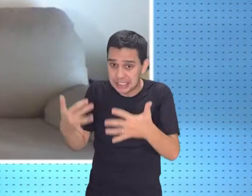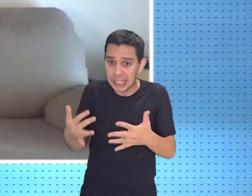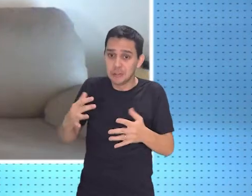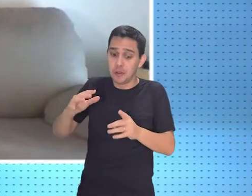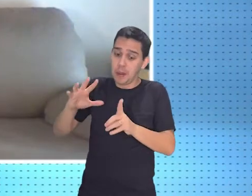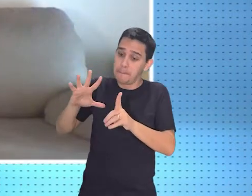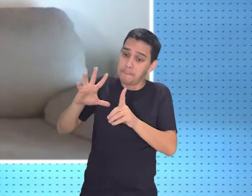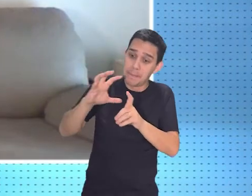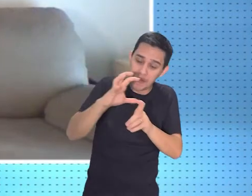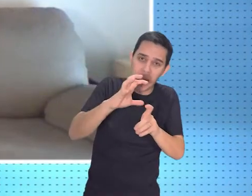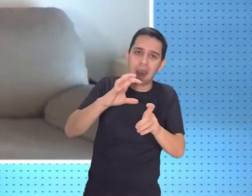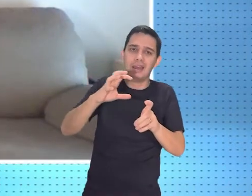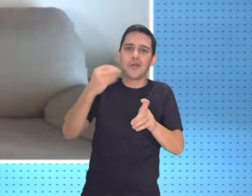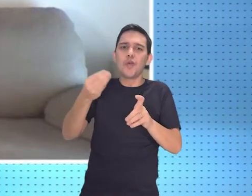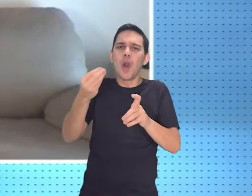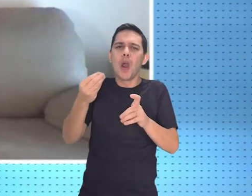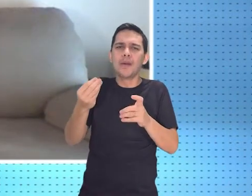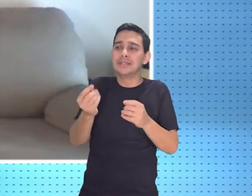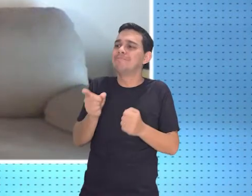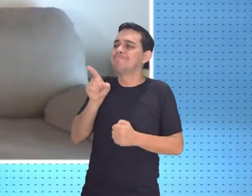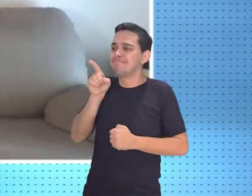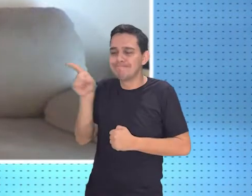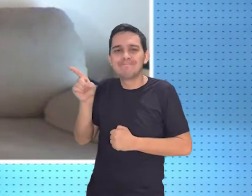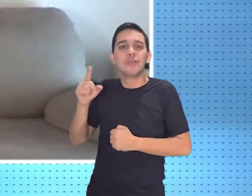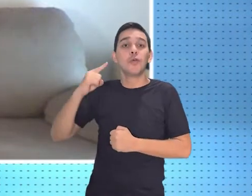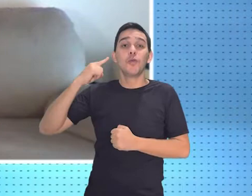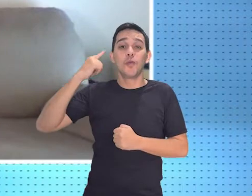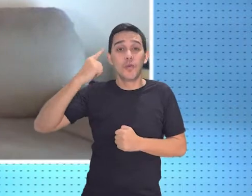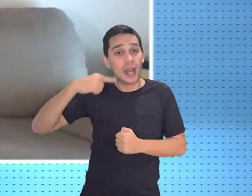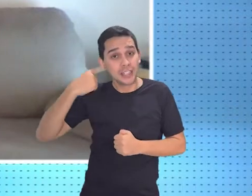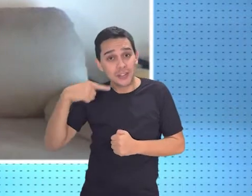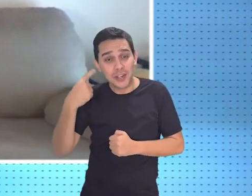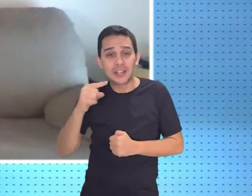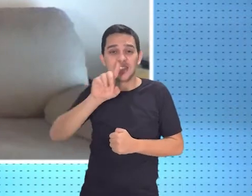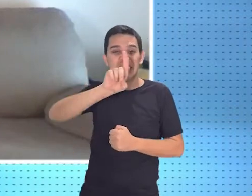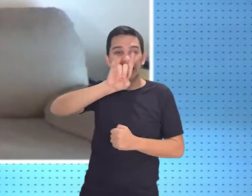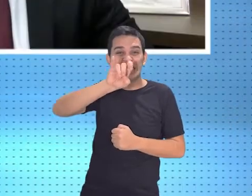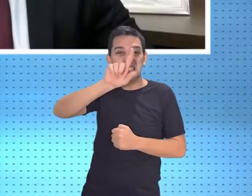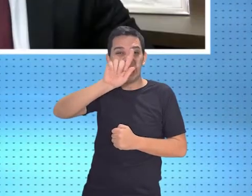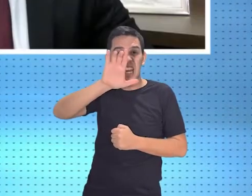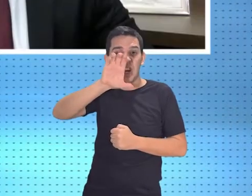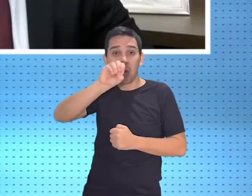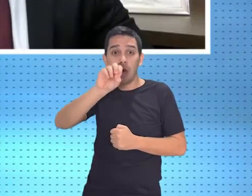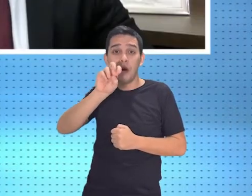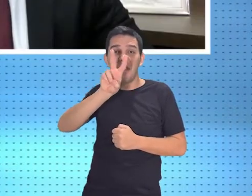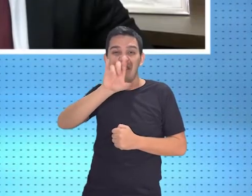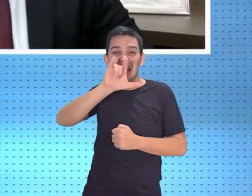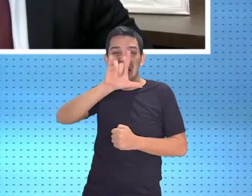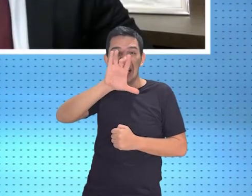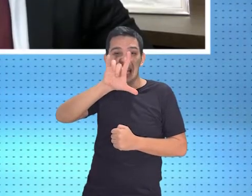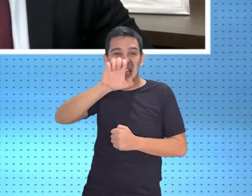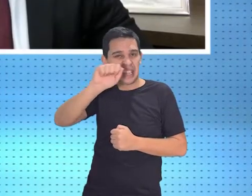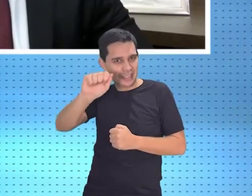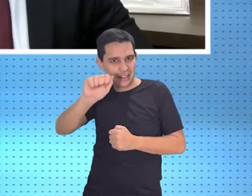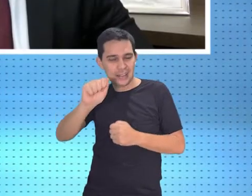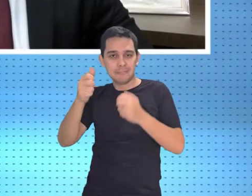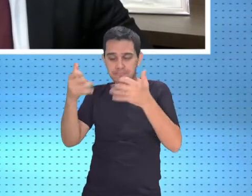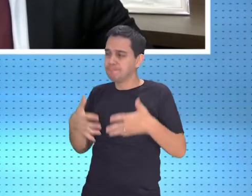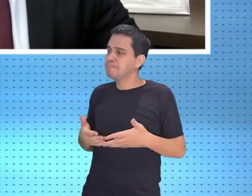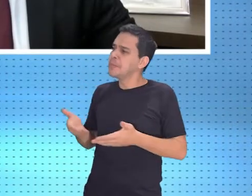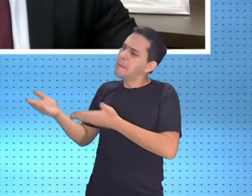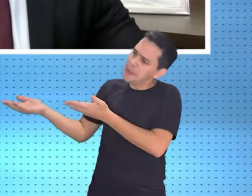eventuais violações, conversamos hoje com o advogado Diego Vilela. Seja bem-vindo à Hora Extra, doutor